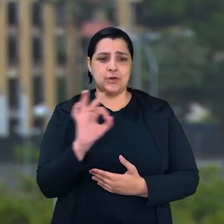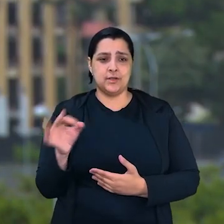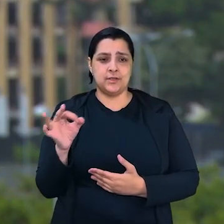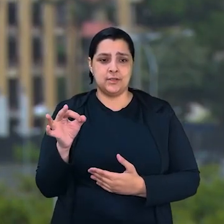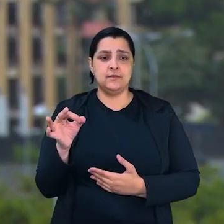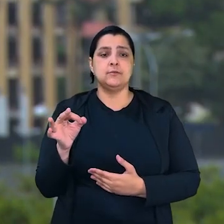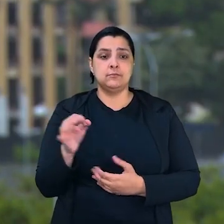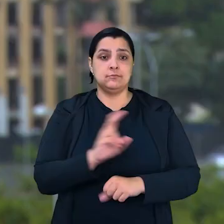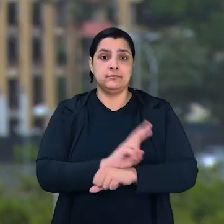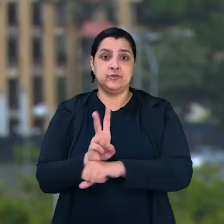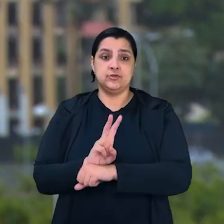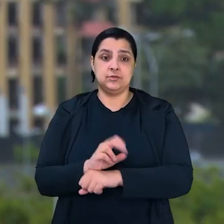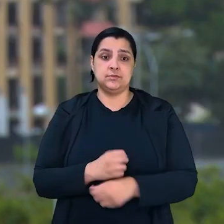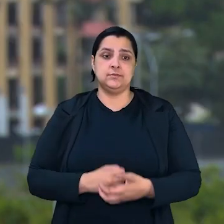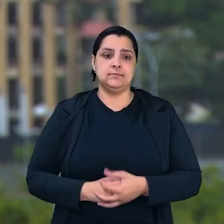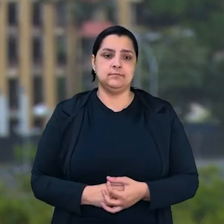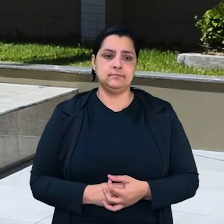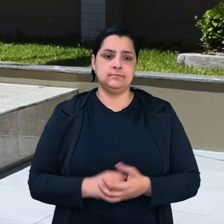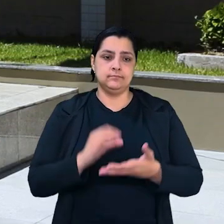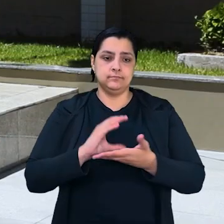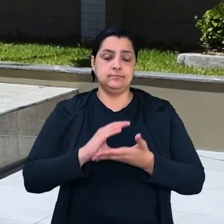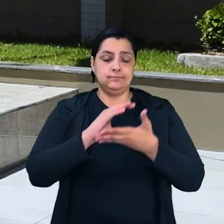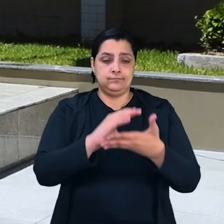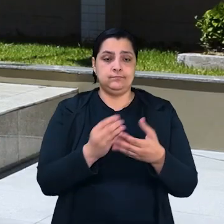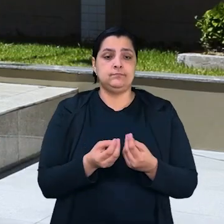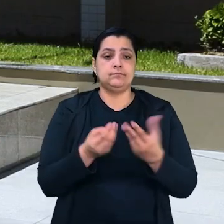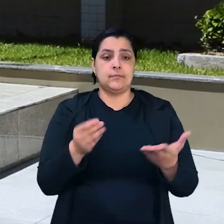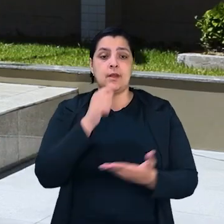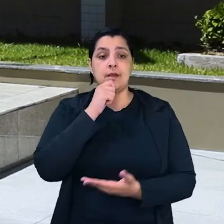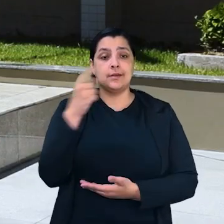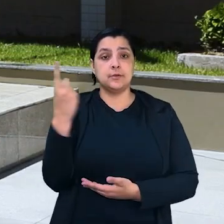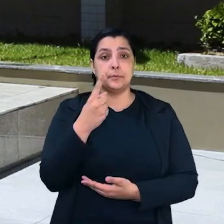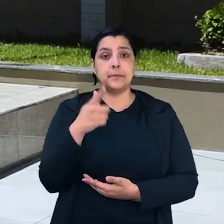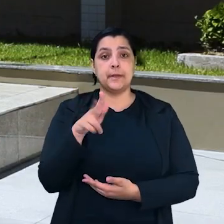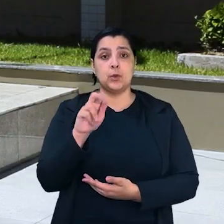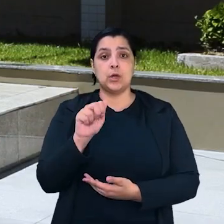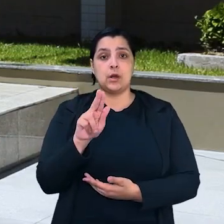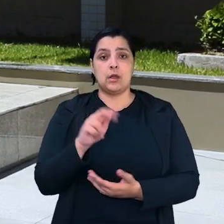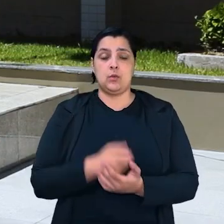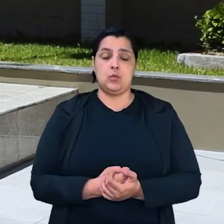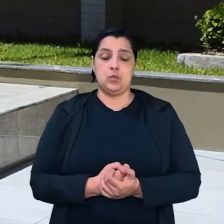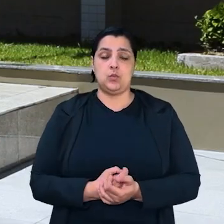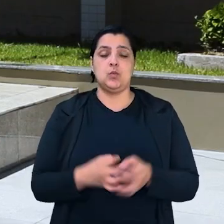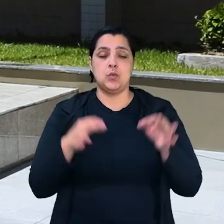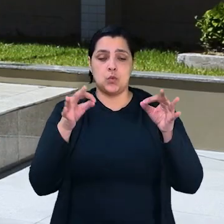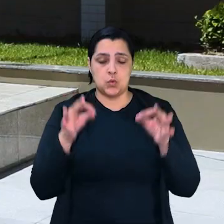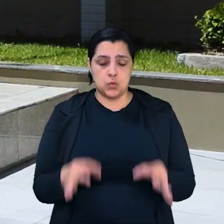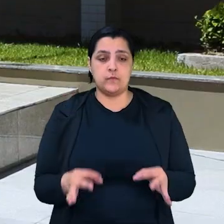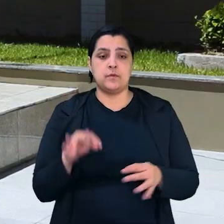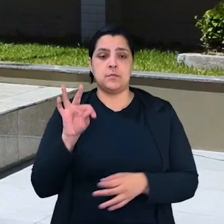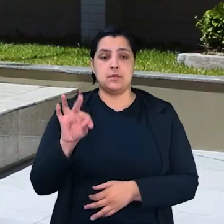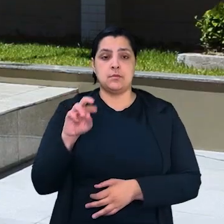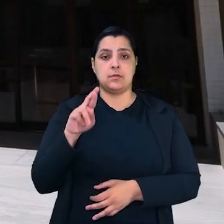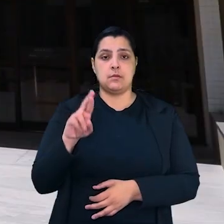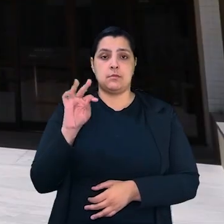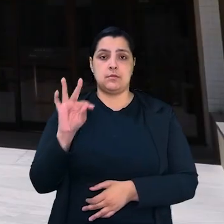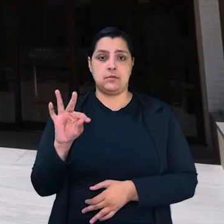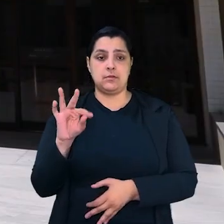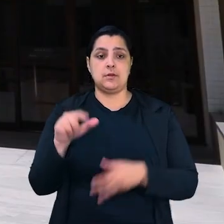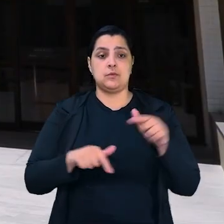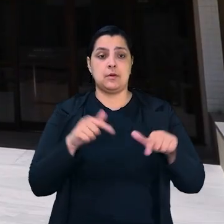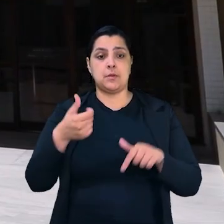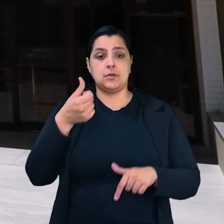e deplorável dos postos de vigilância. A indenização foi concedida ainda na primeira instância e confirmada pelo